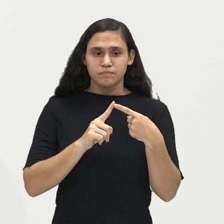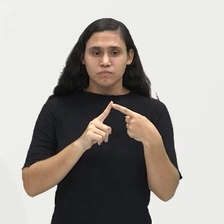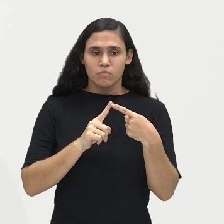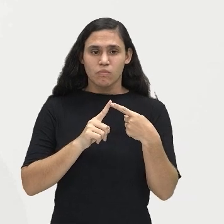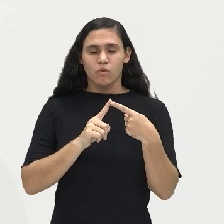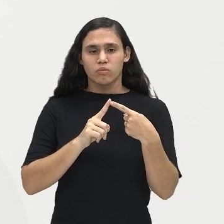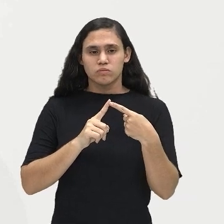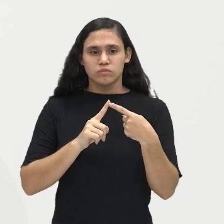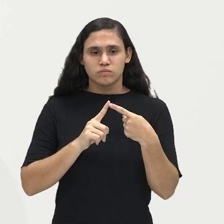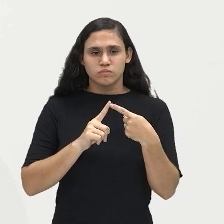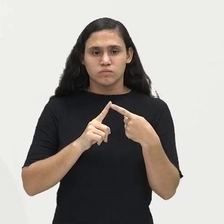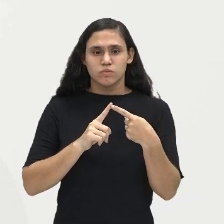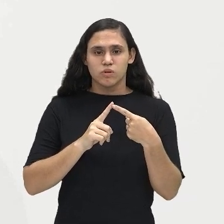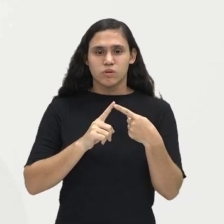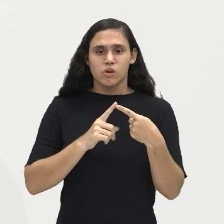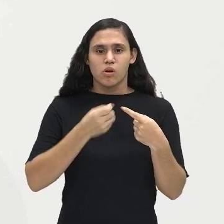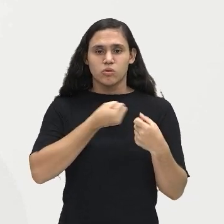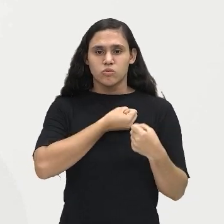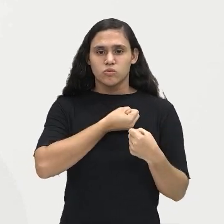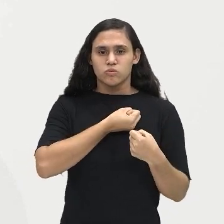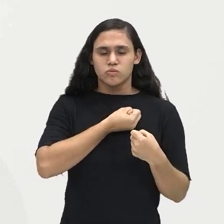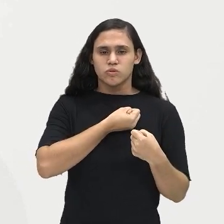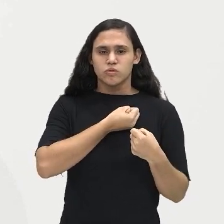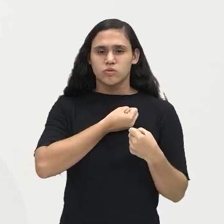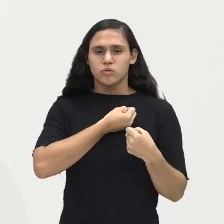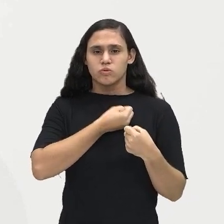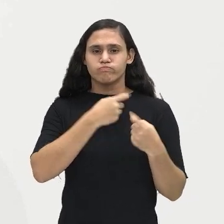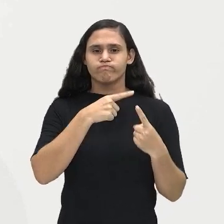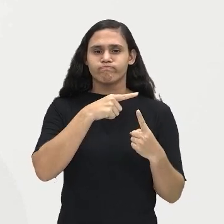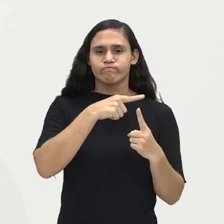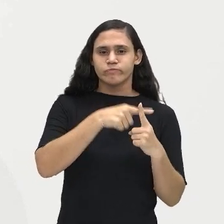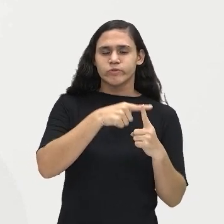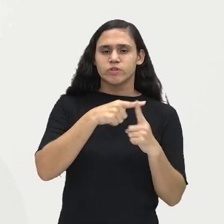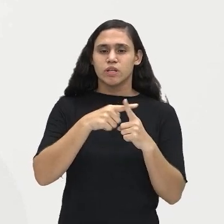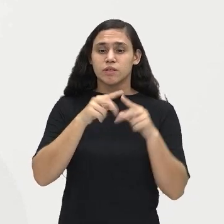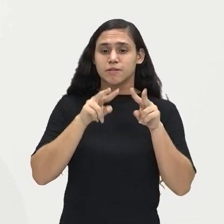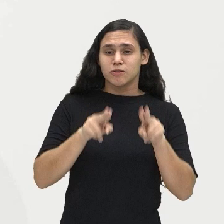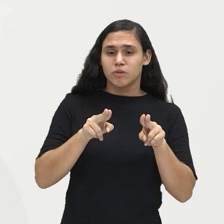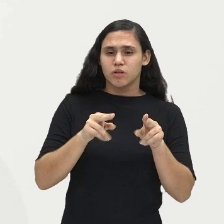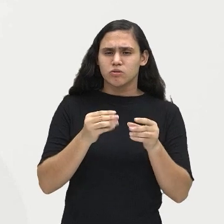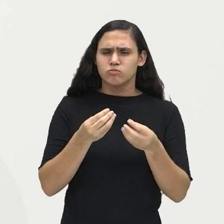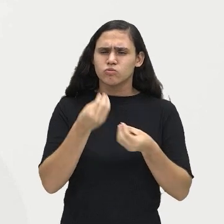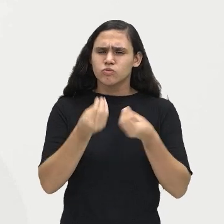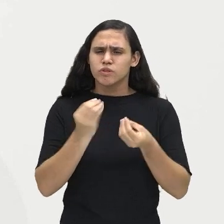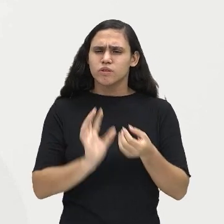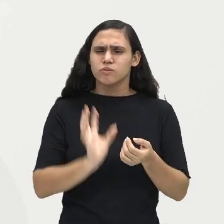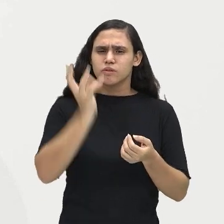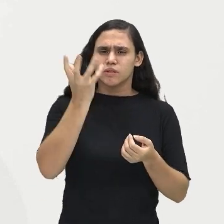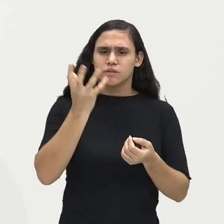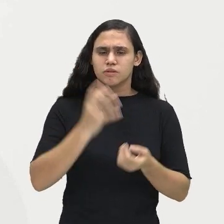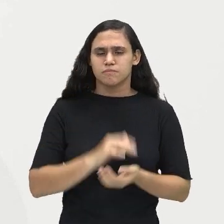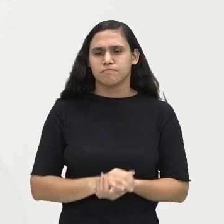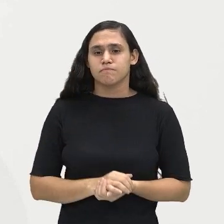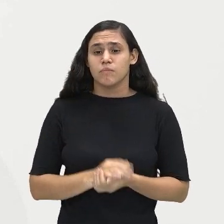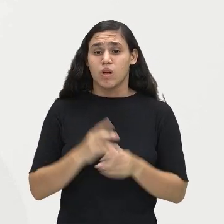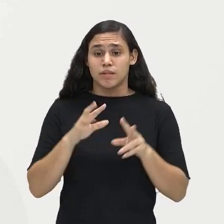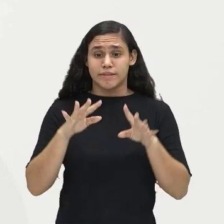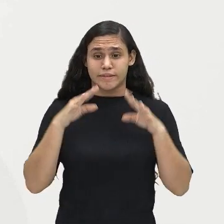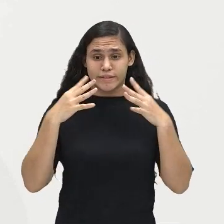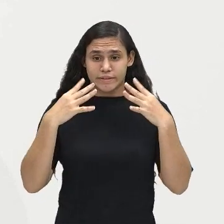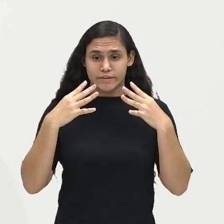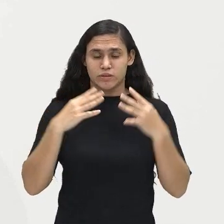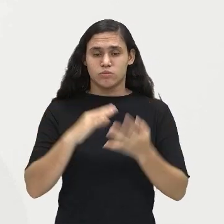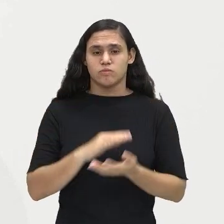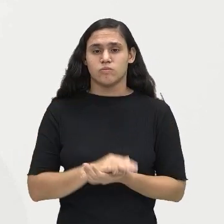números com sinais iguais. O que a gente faz se os números tiverem sinais iguais? Atenção, pessoal.